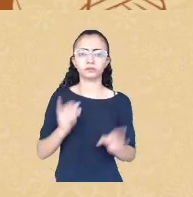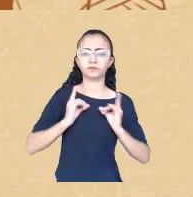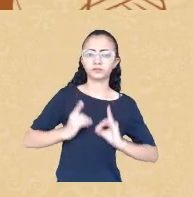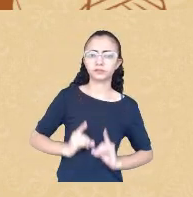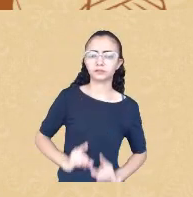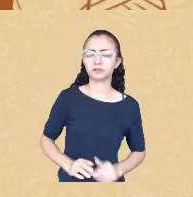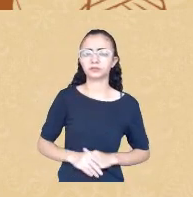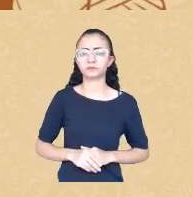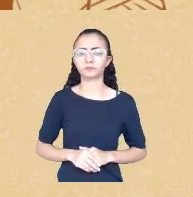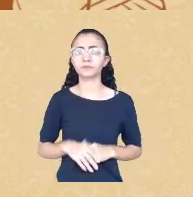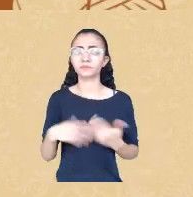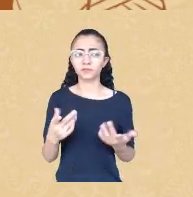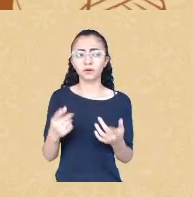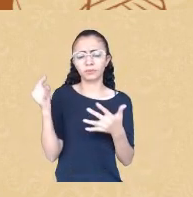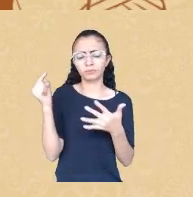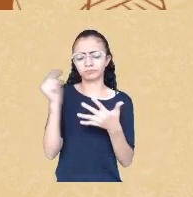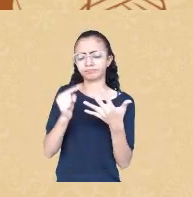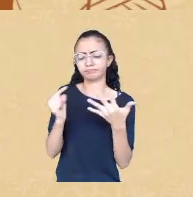para a gente pensar.